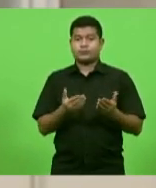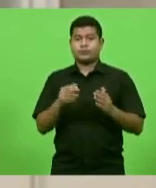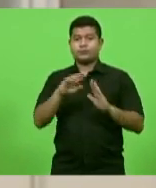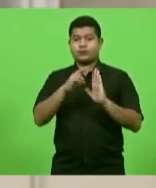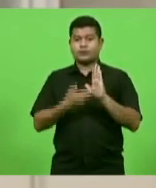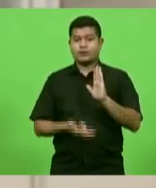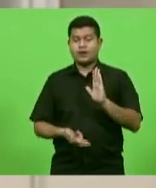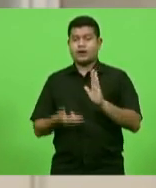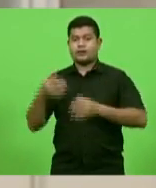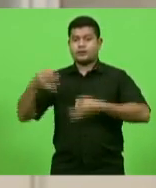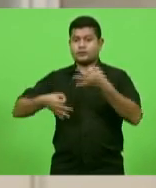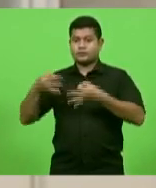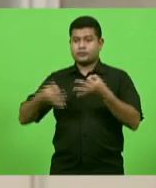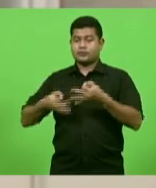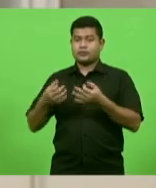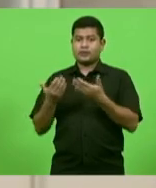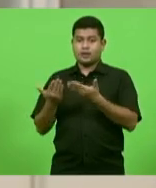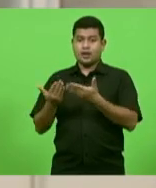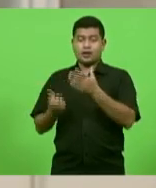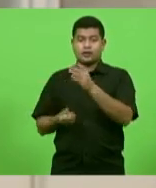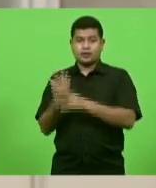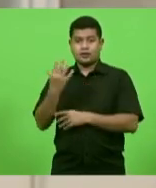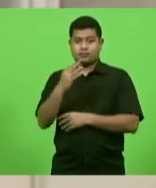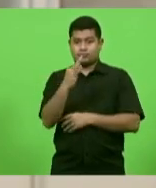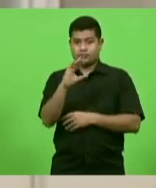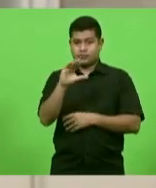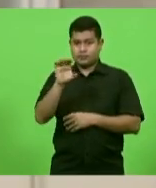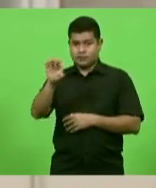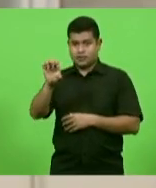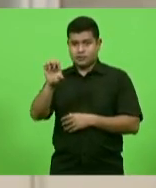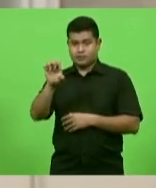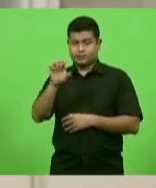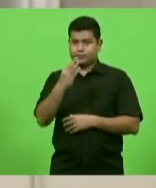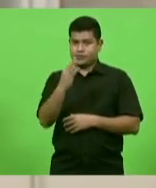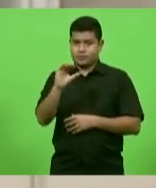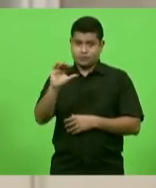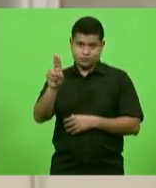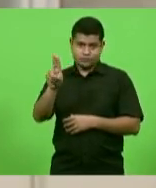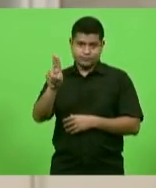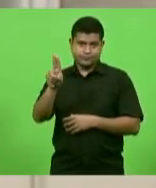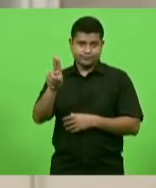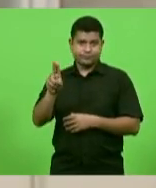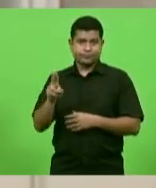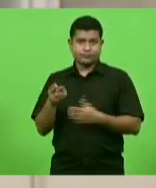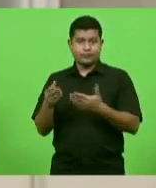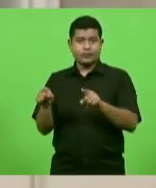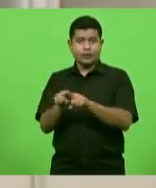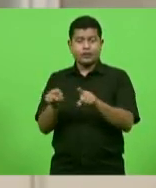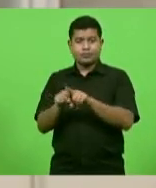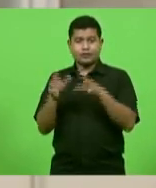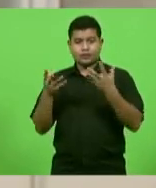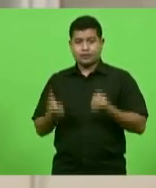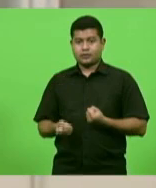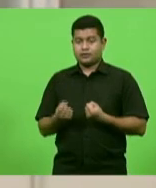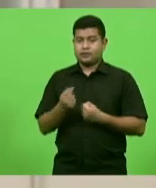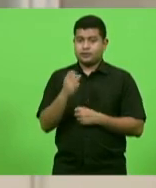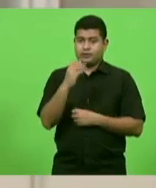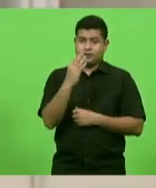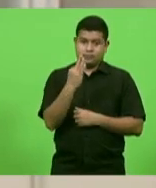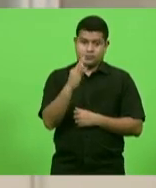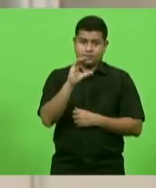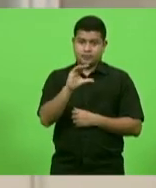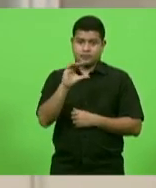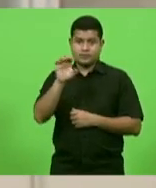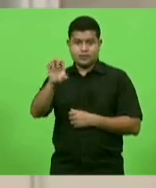consolidada pelo tribunal de contas da união e também adotado pelo Tribunal de